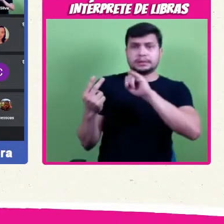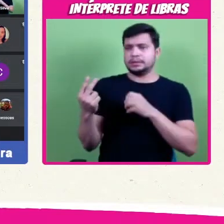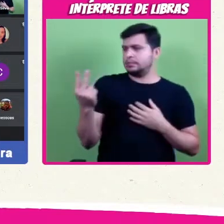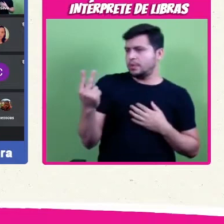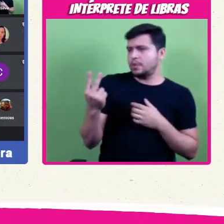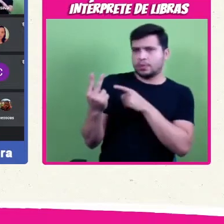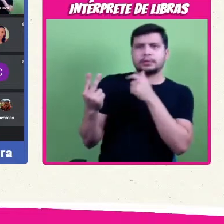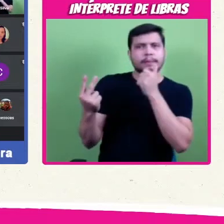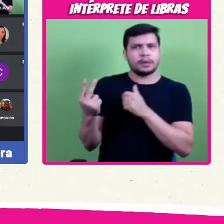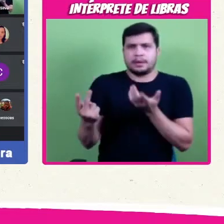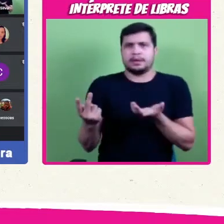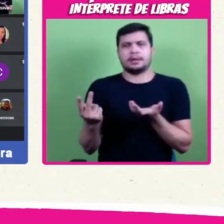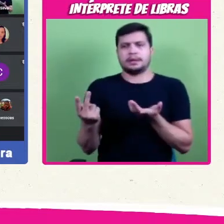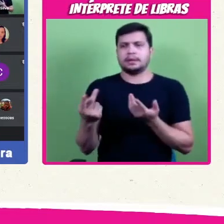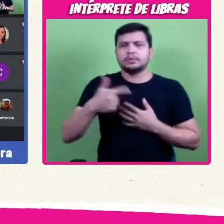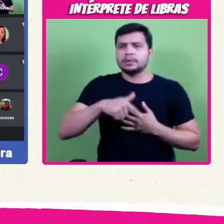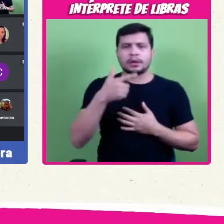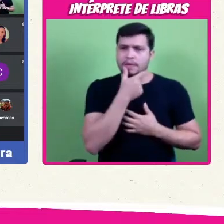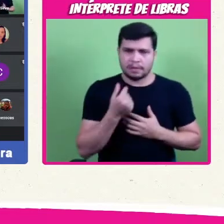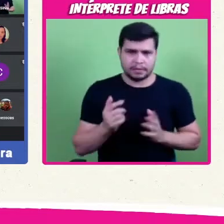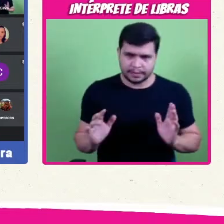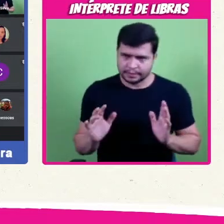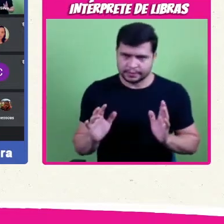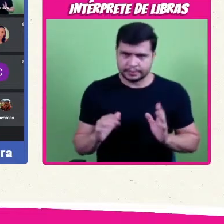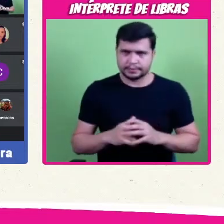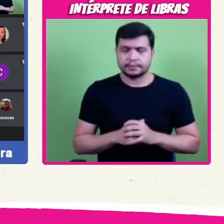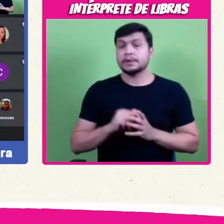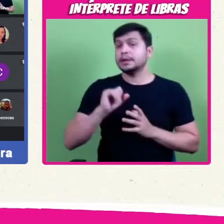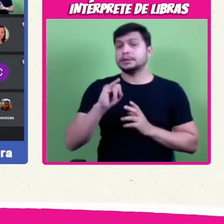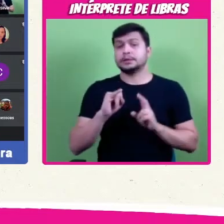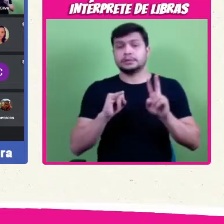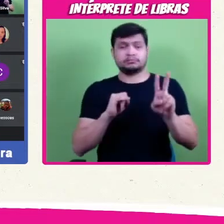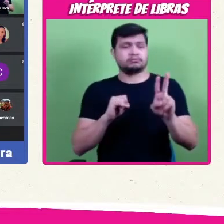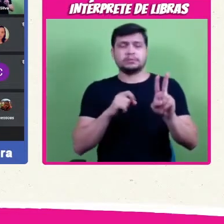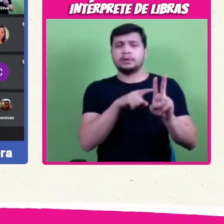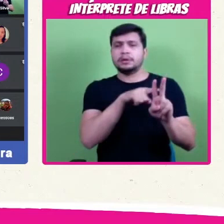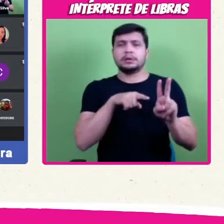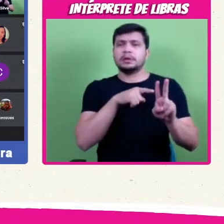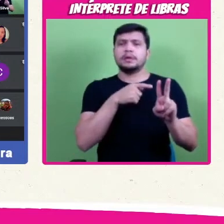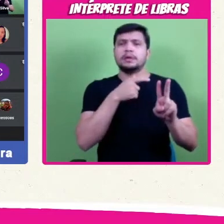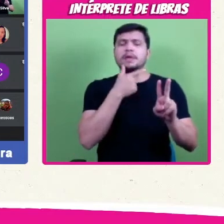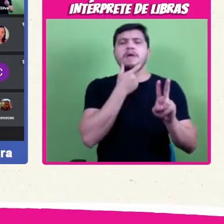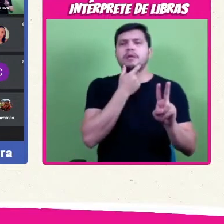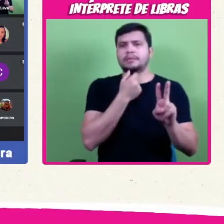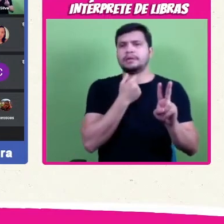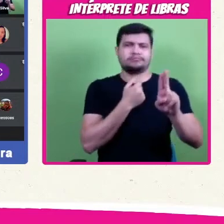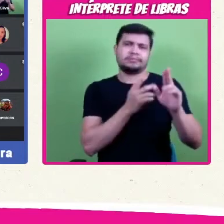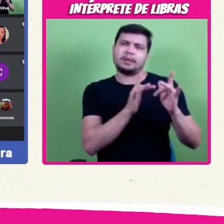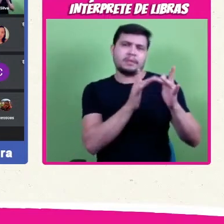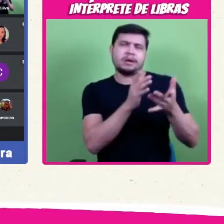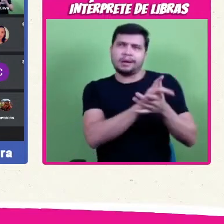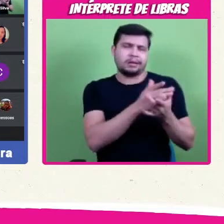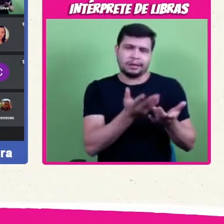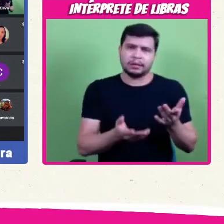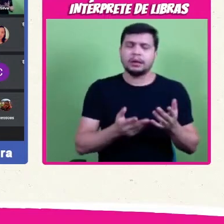mulheres. E os homens, casal de homens, eles escutam quem é a mulher da relação. Aí só a gente volta naquilo que eu falei do começo,